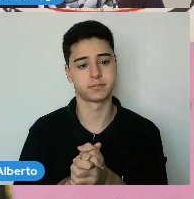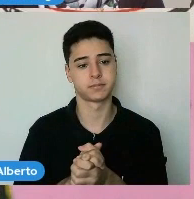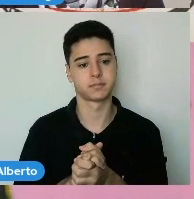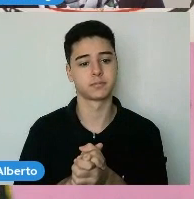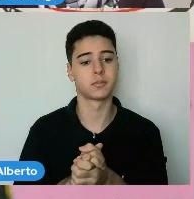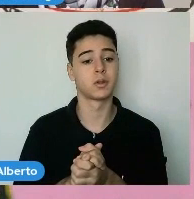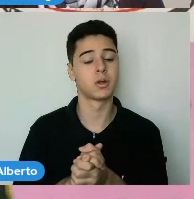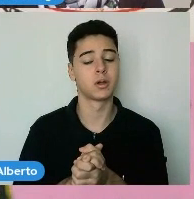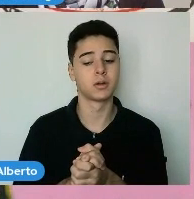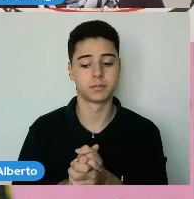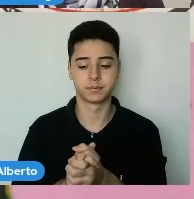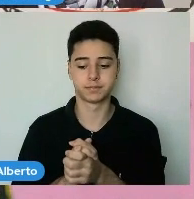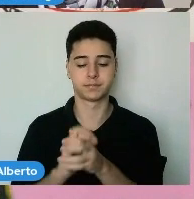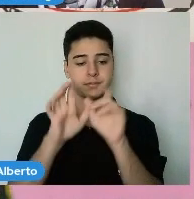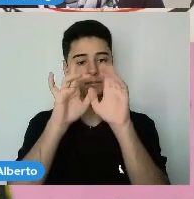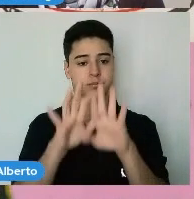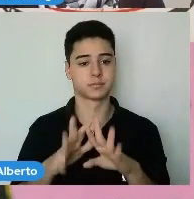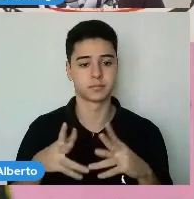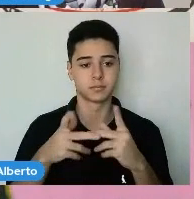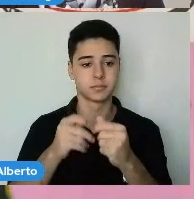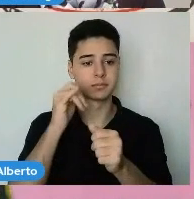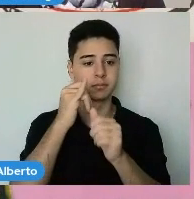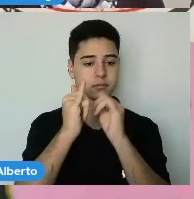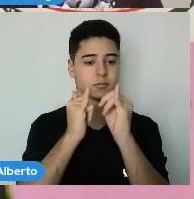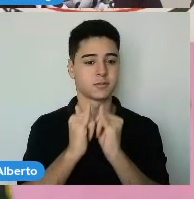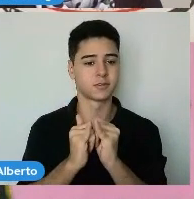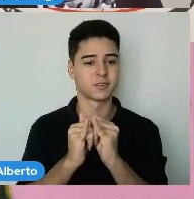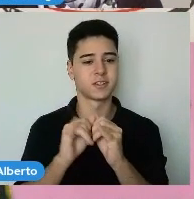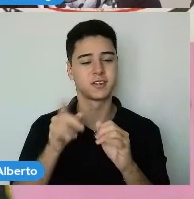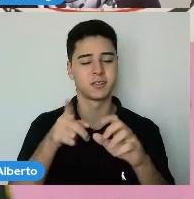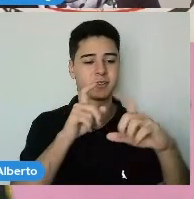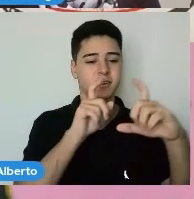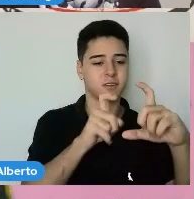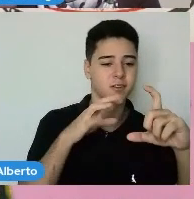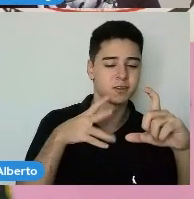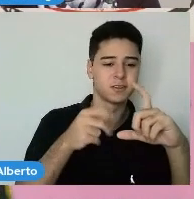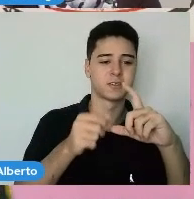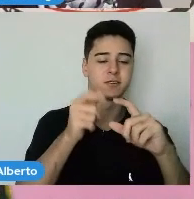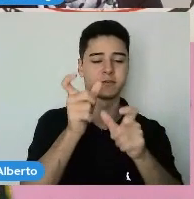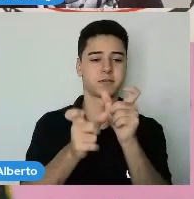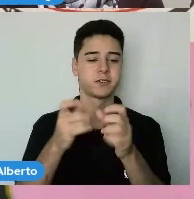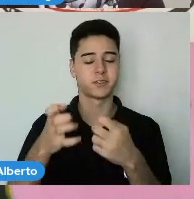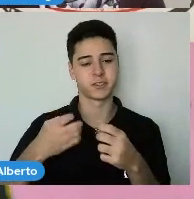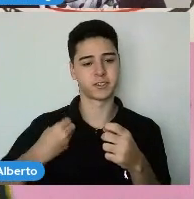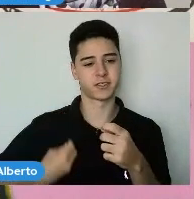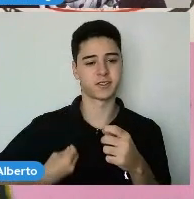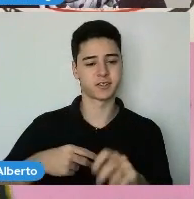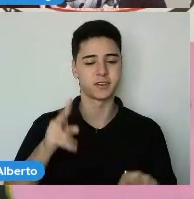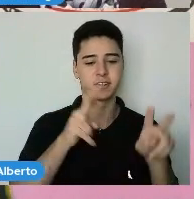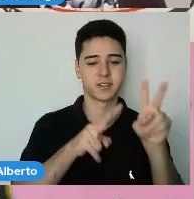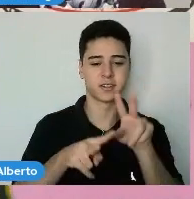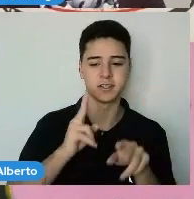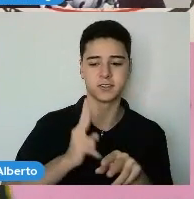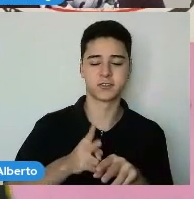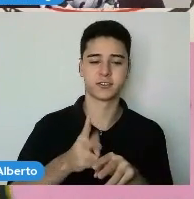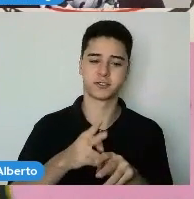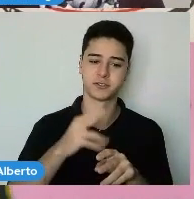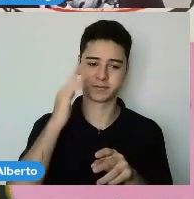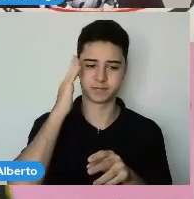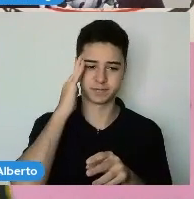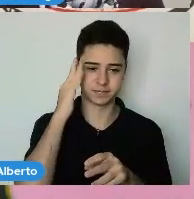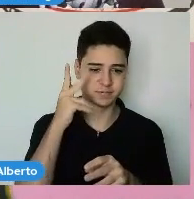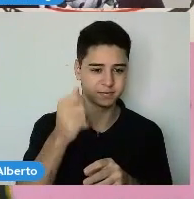poder acessar essas informações, tá bom? Deixa aí como referência para quem quiser continuar as reflexões daí